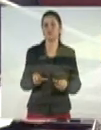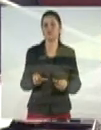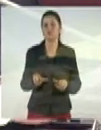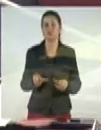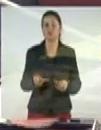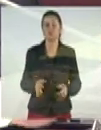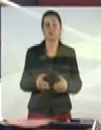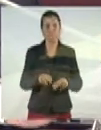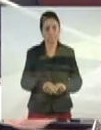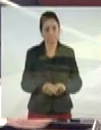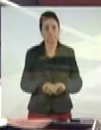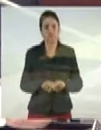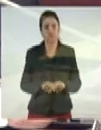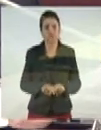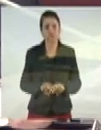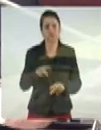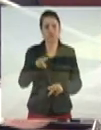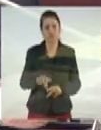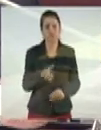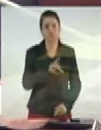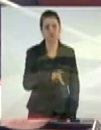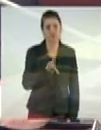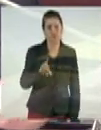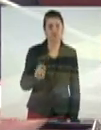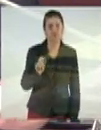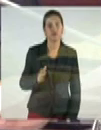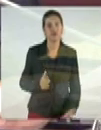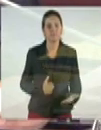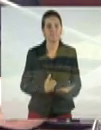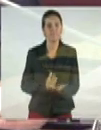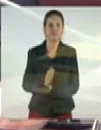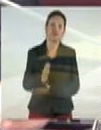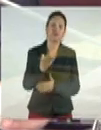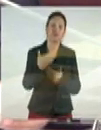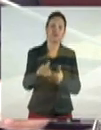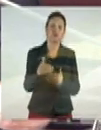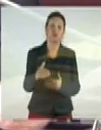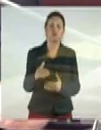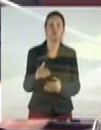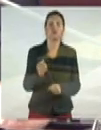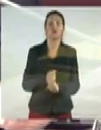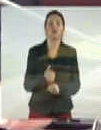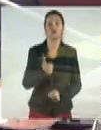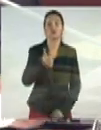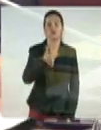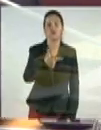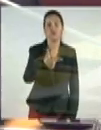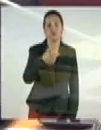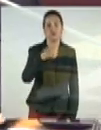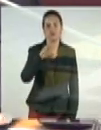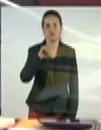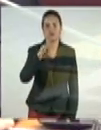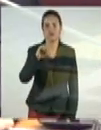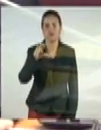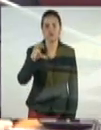eh professores que passaram no concurso ainda em em